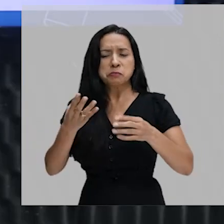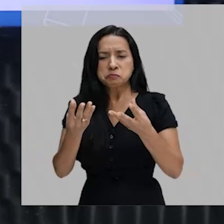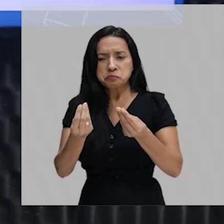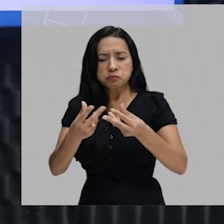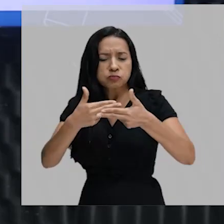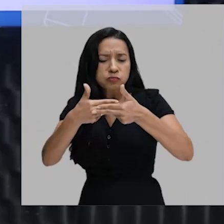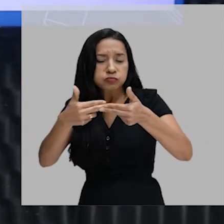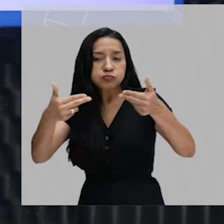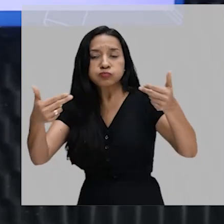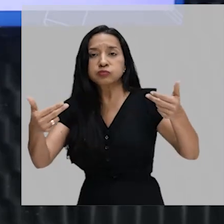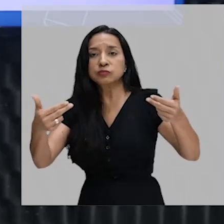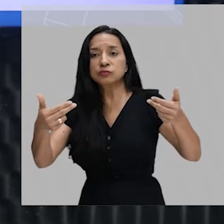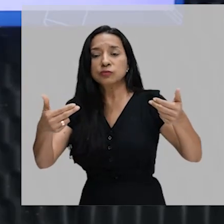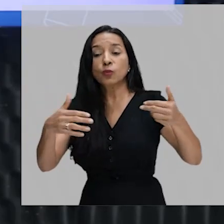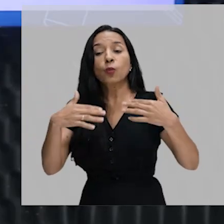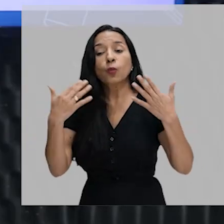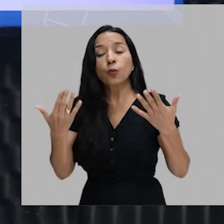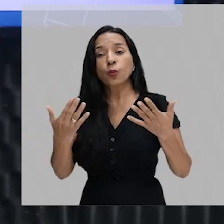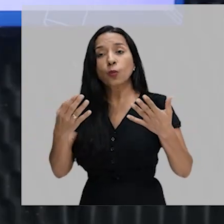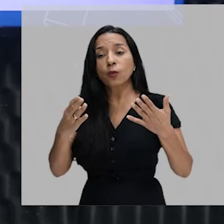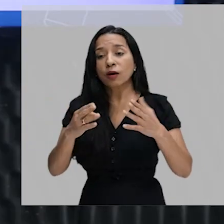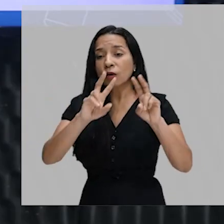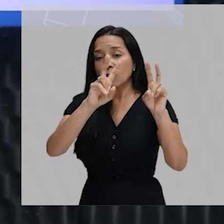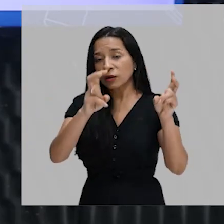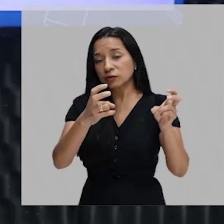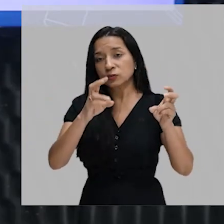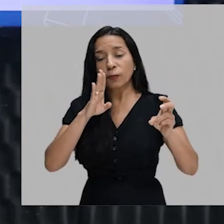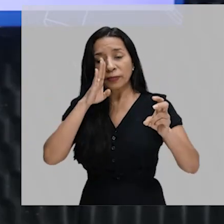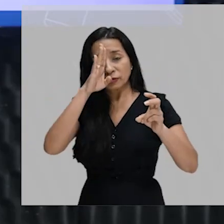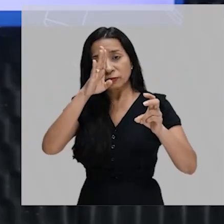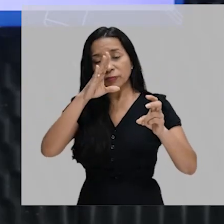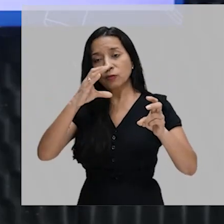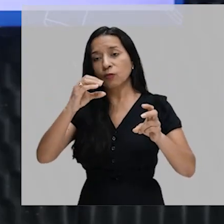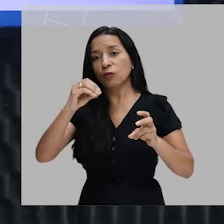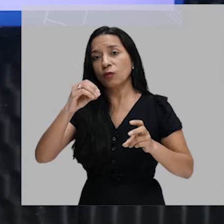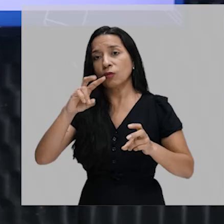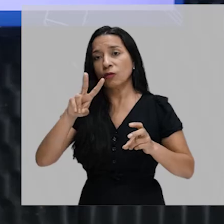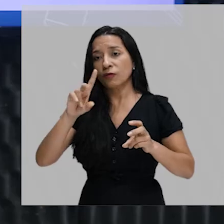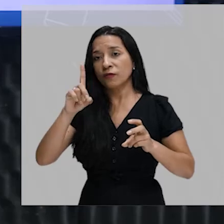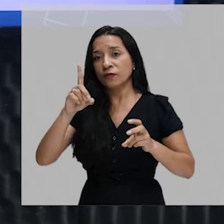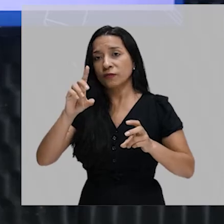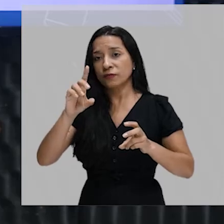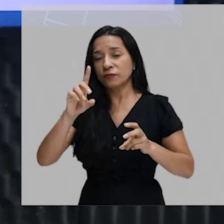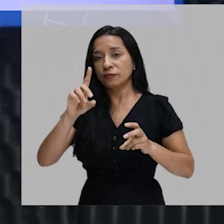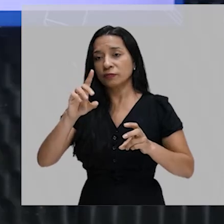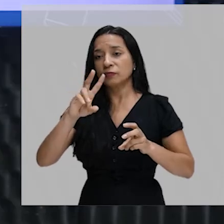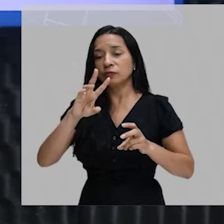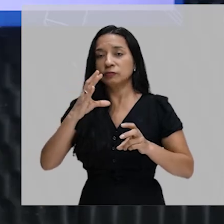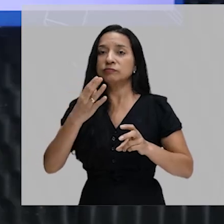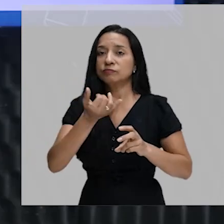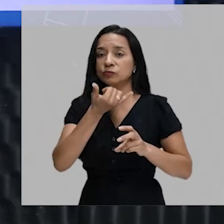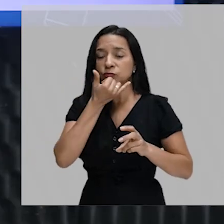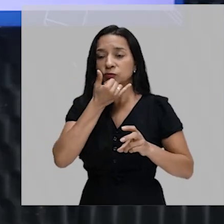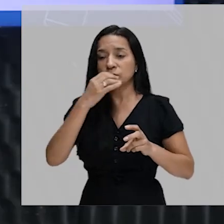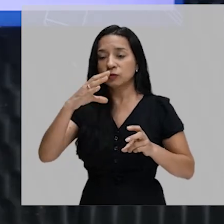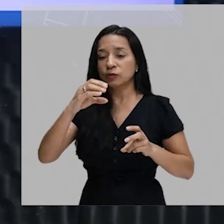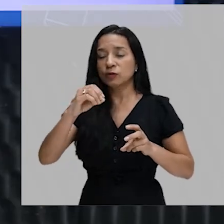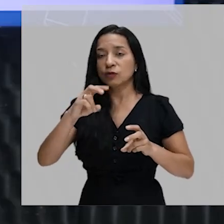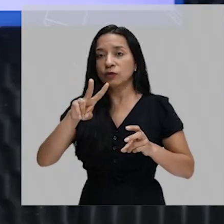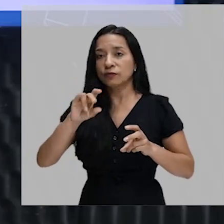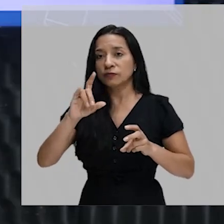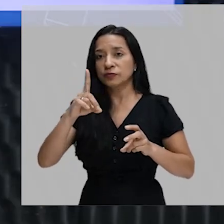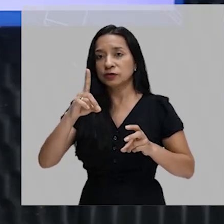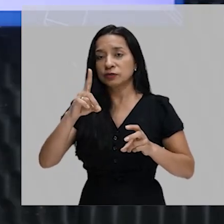principal? Covid-19. Covid é um vírus, né? Foi classificado em Covid-19.